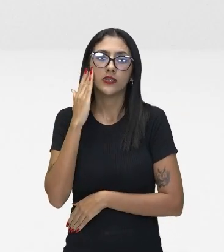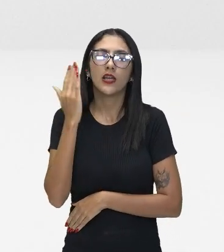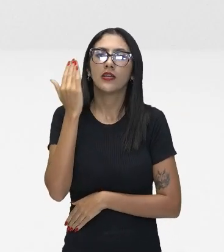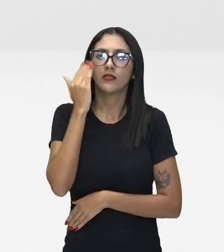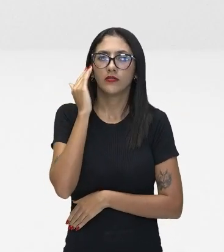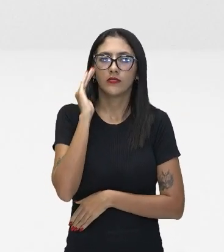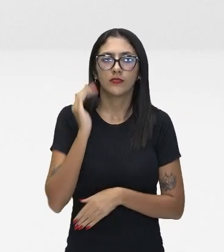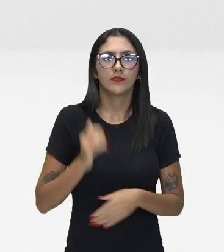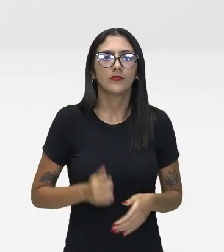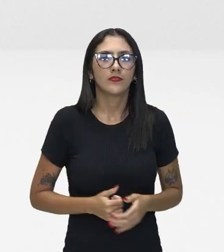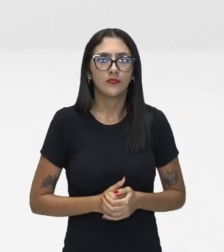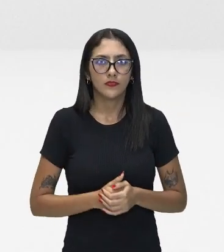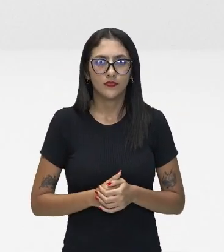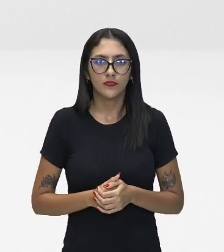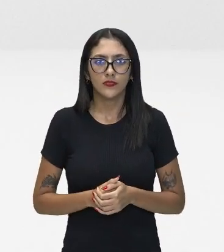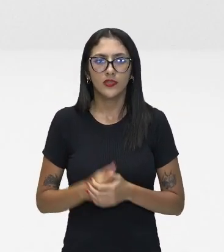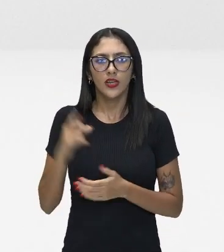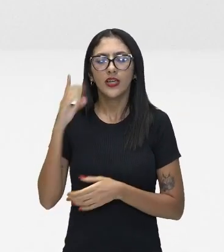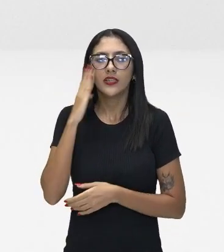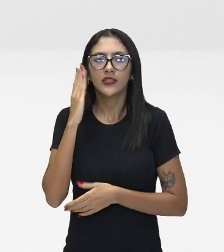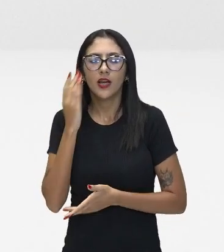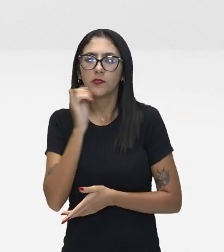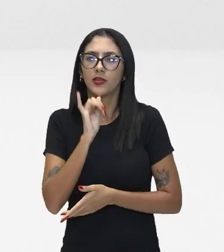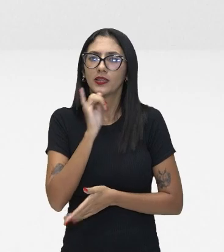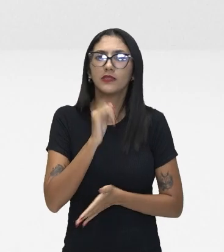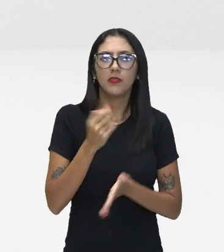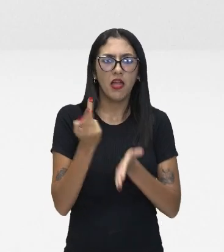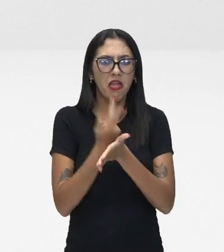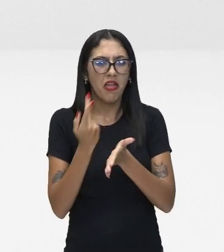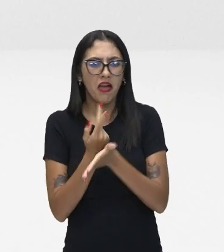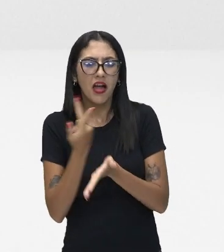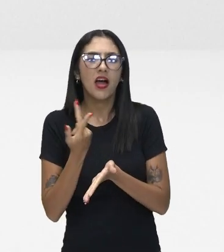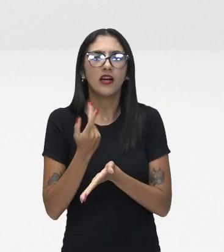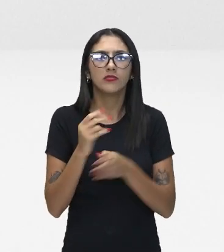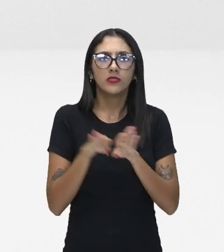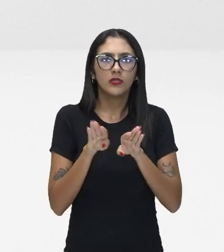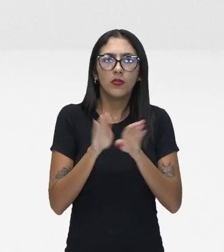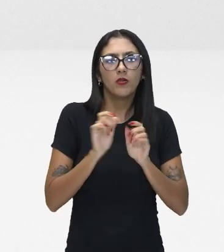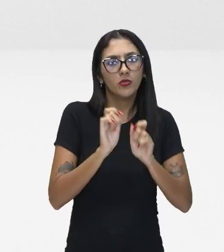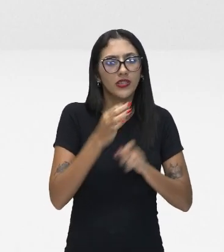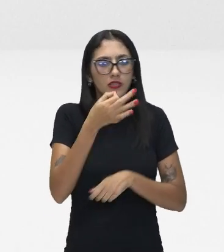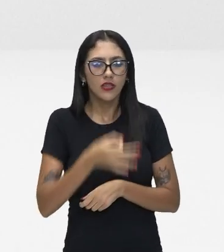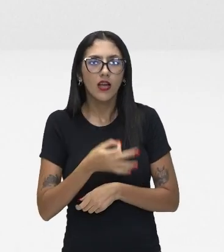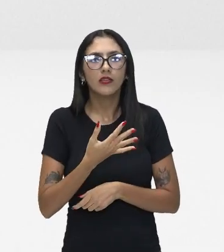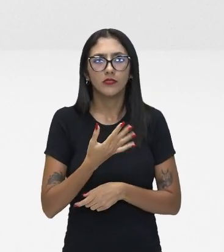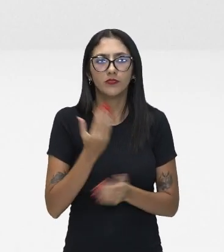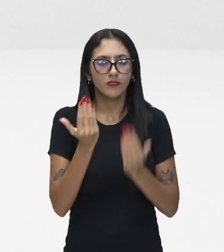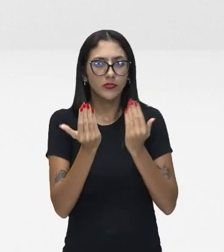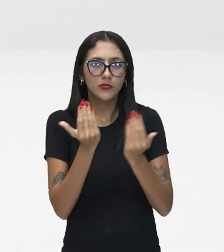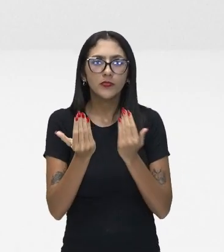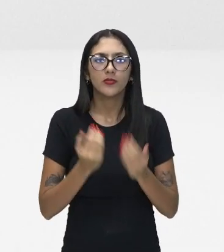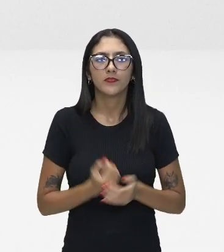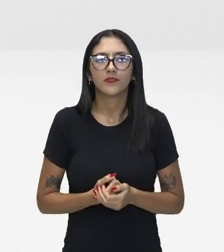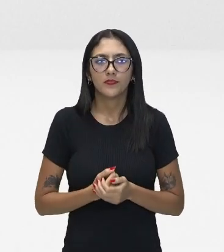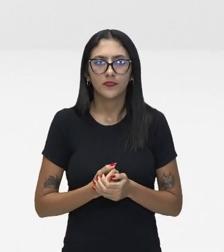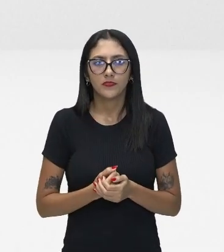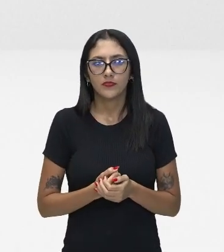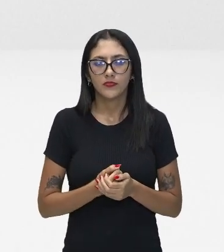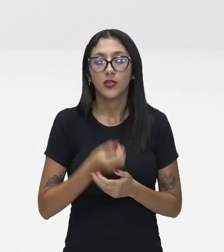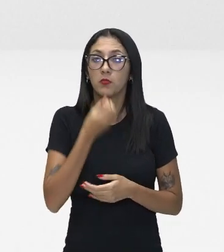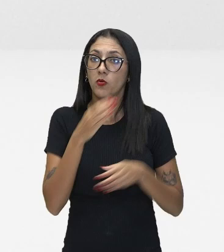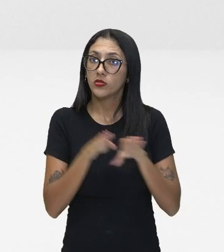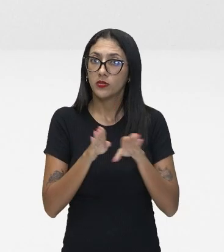sabe no que ele está errando, no que está acertando. E é muito importante que os clientes também sejam bem